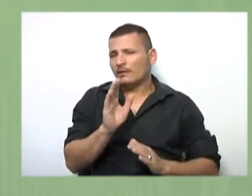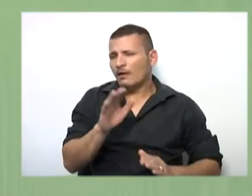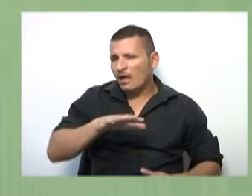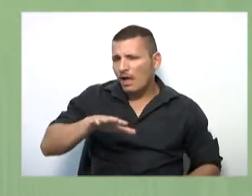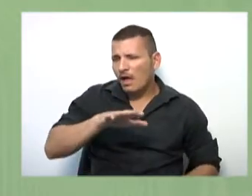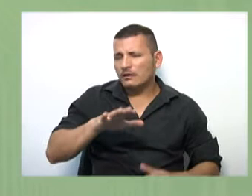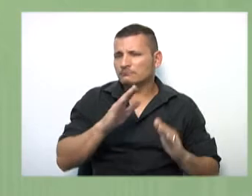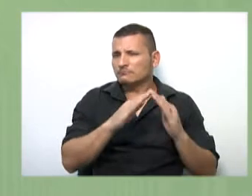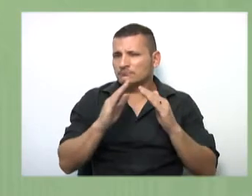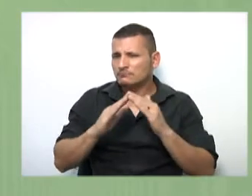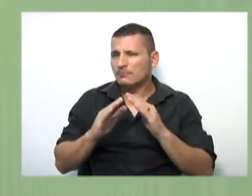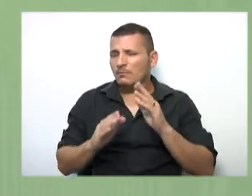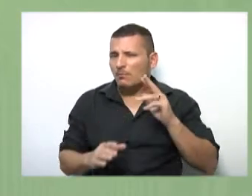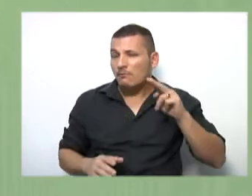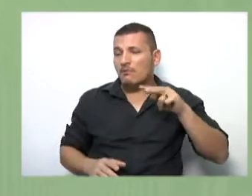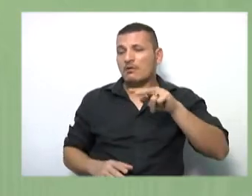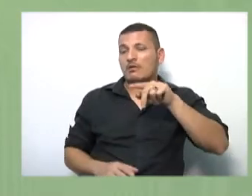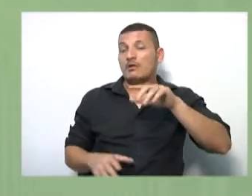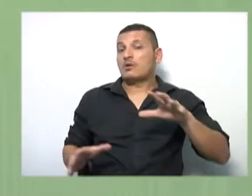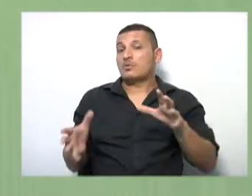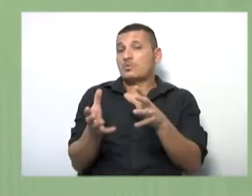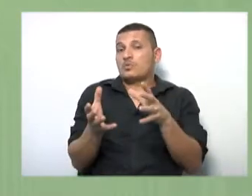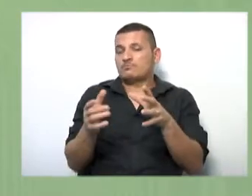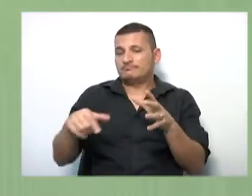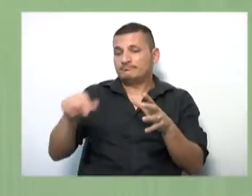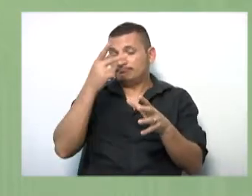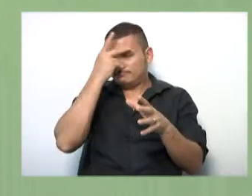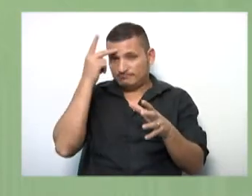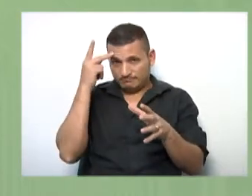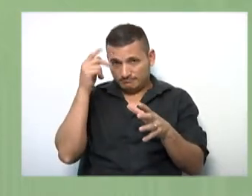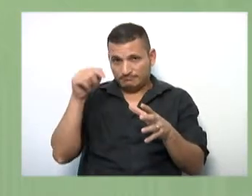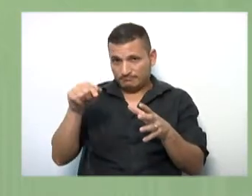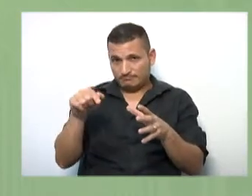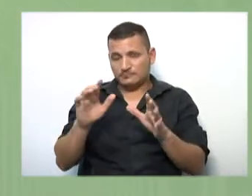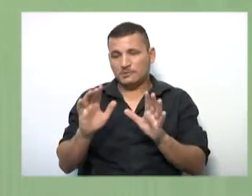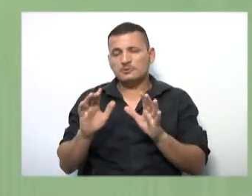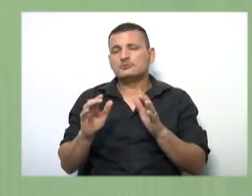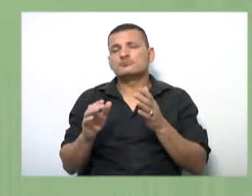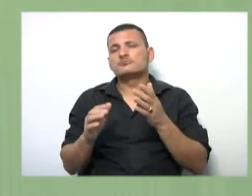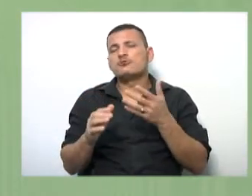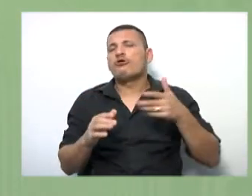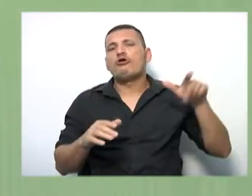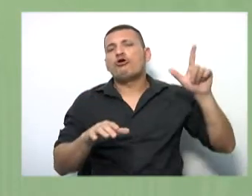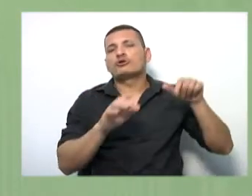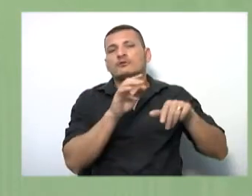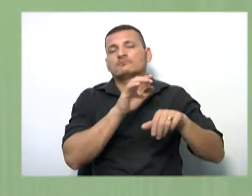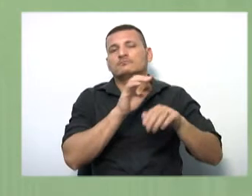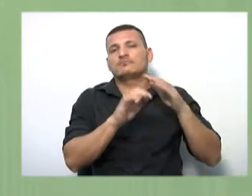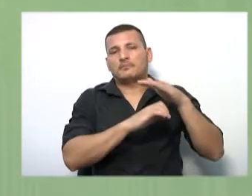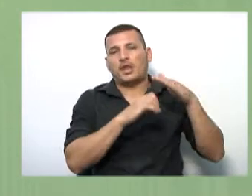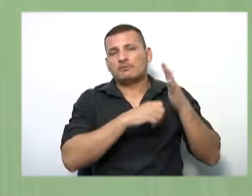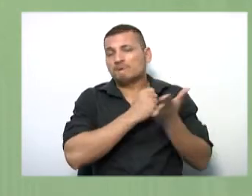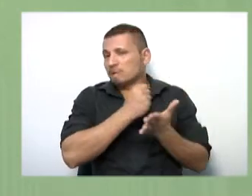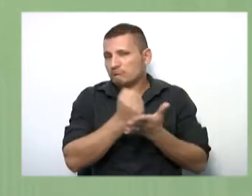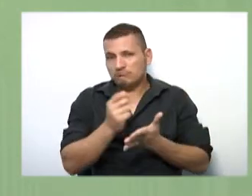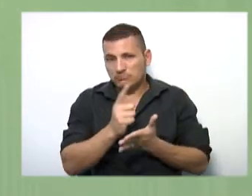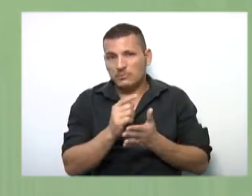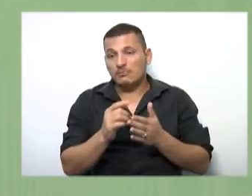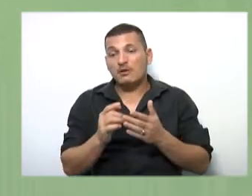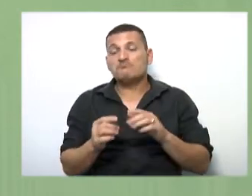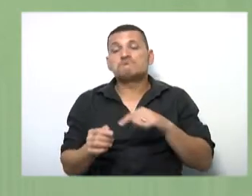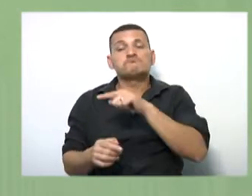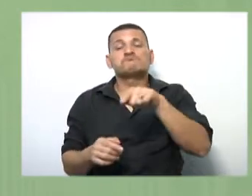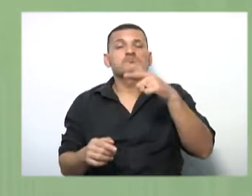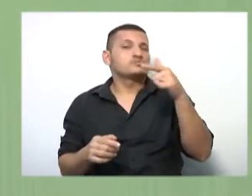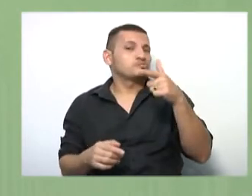que se organiza para construir a casa própria, sem intermediários e sem visar lucro. Todos são